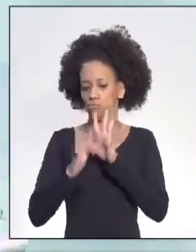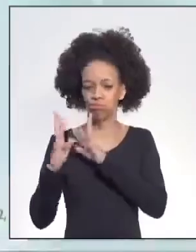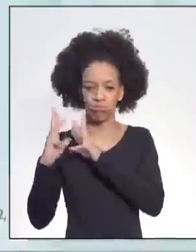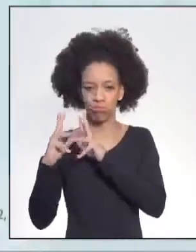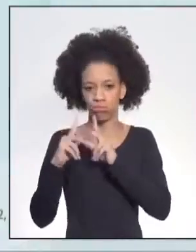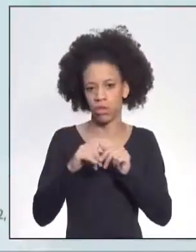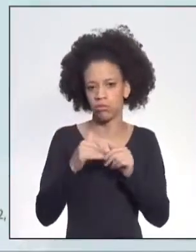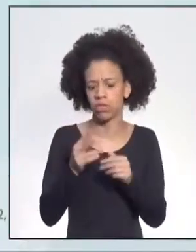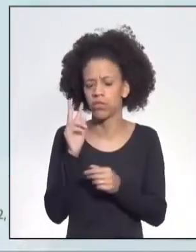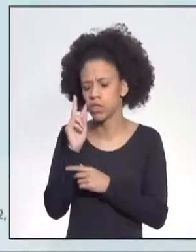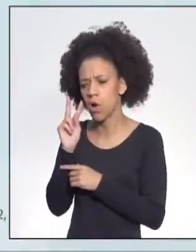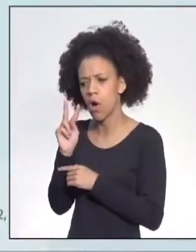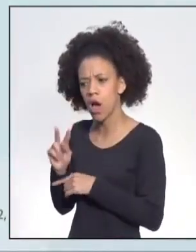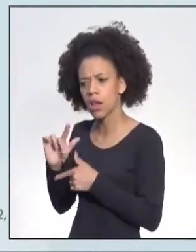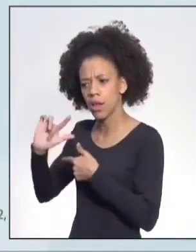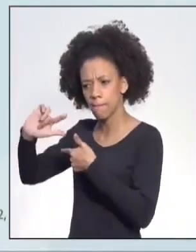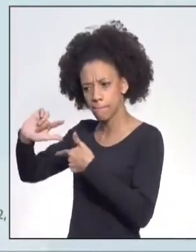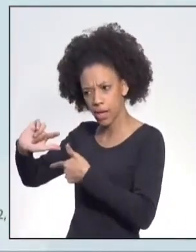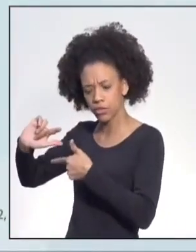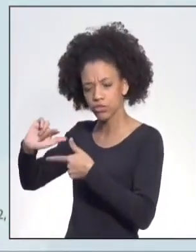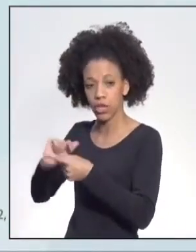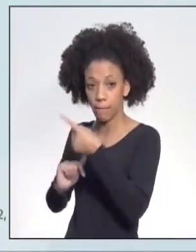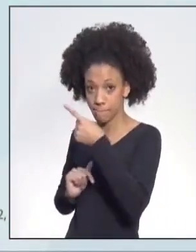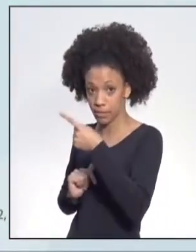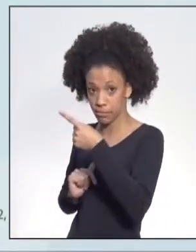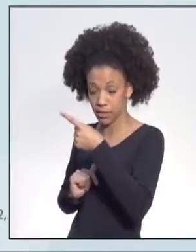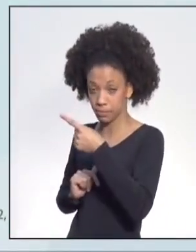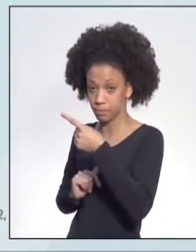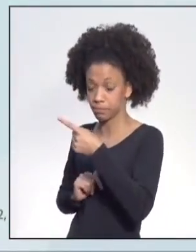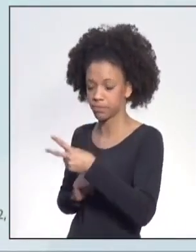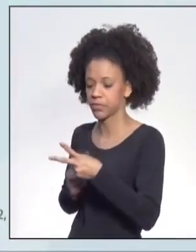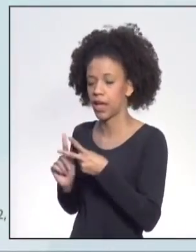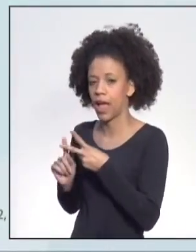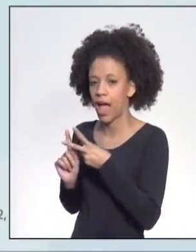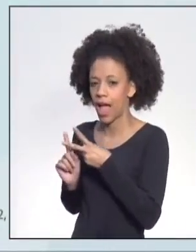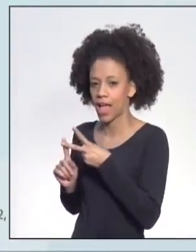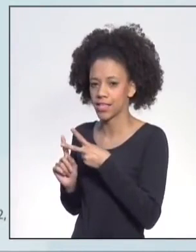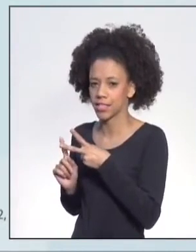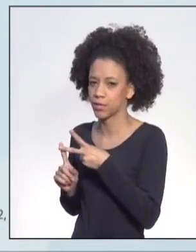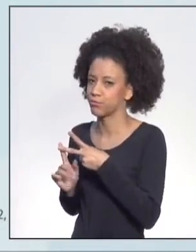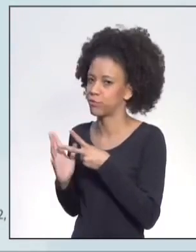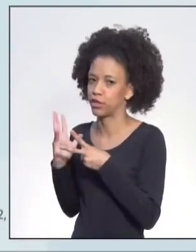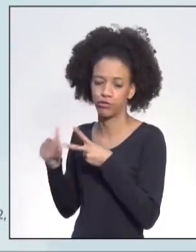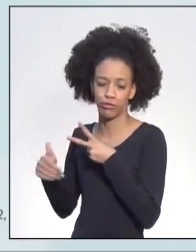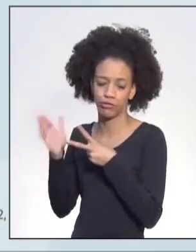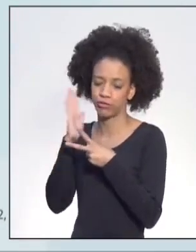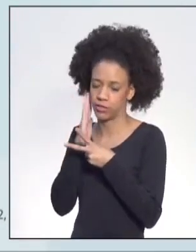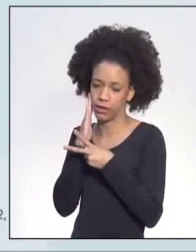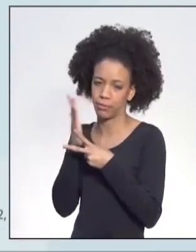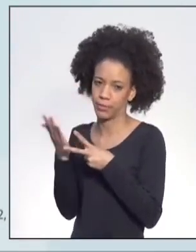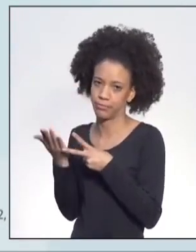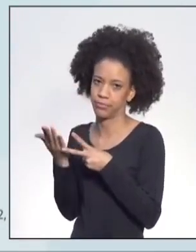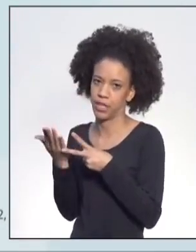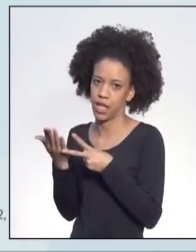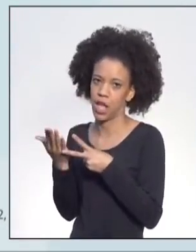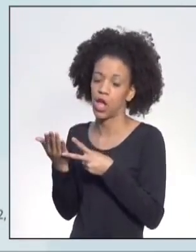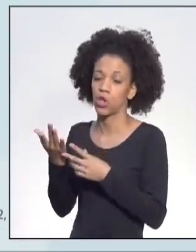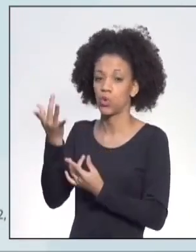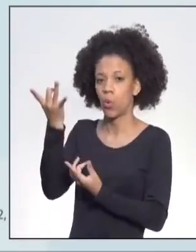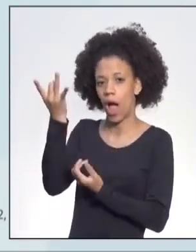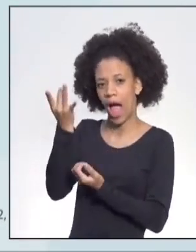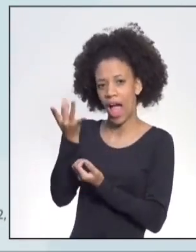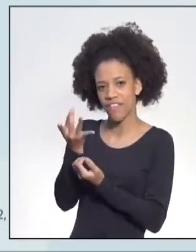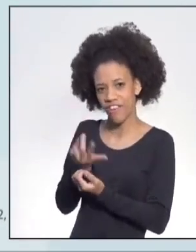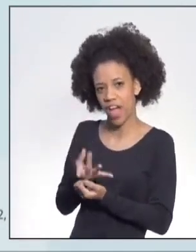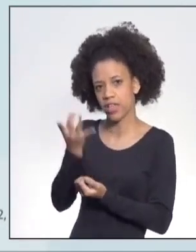já sabem qual é a mensagem dessa imagem. Ó, essa segunda é clássica, essa todo mundo sabe, com certeza. É o sinal do Wi-Fi, né,